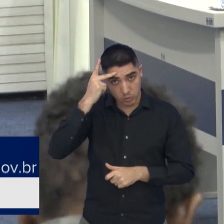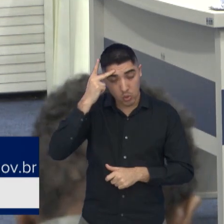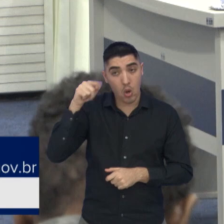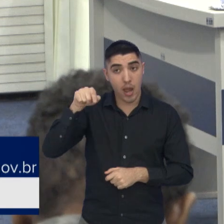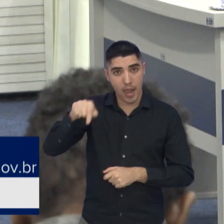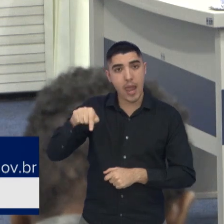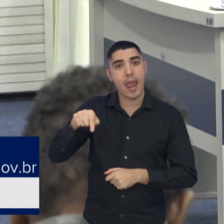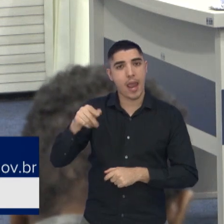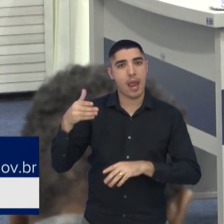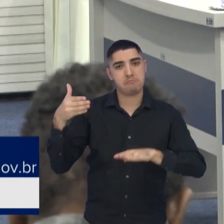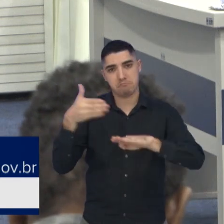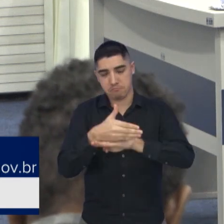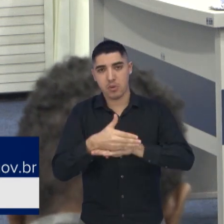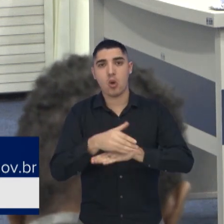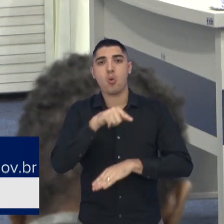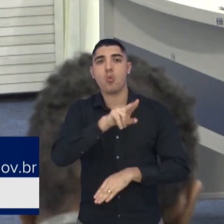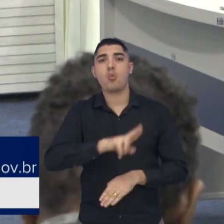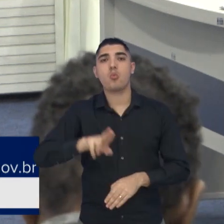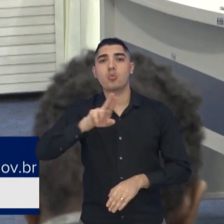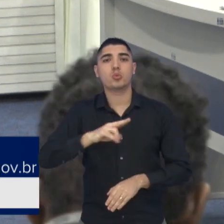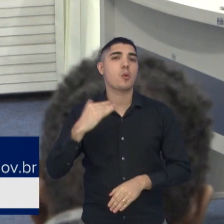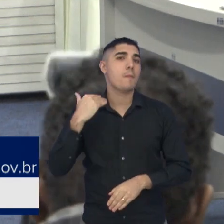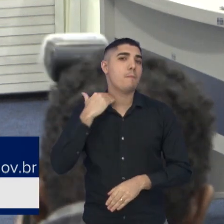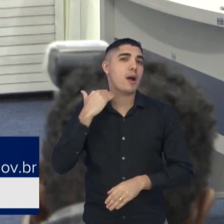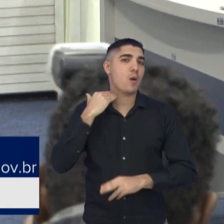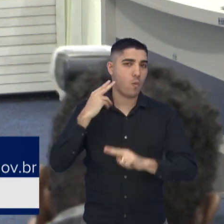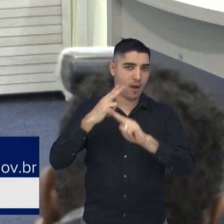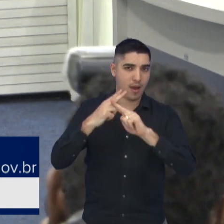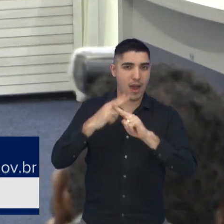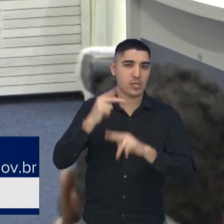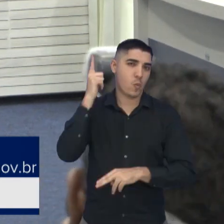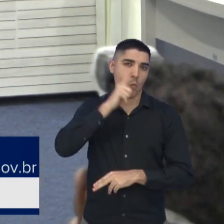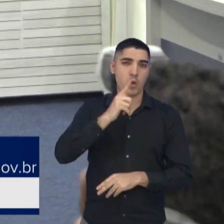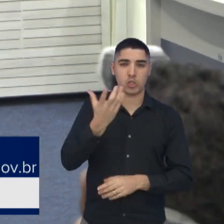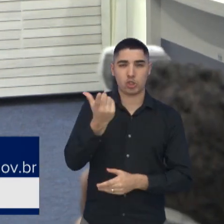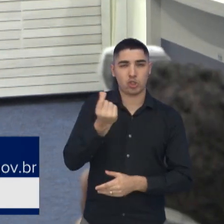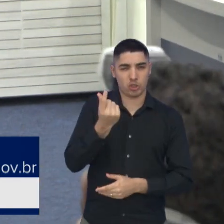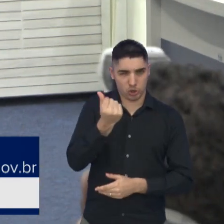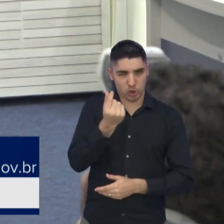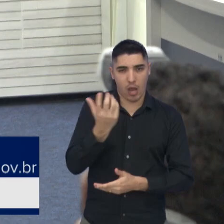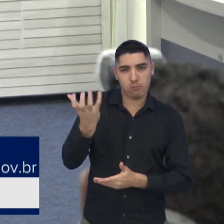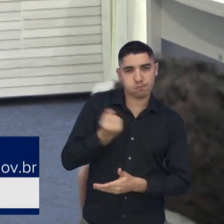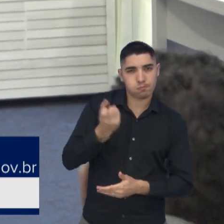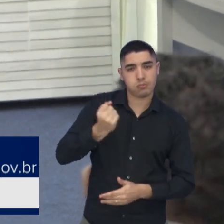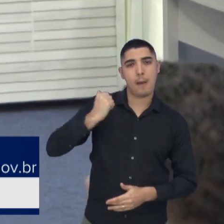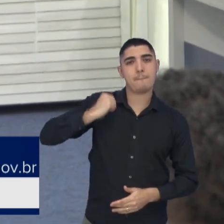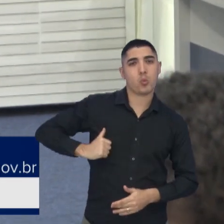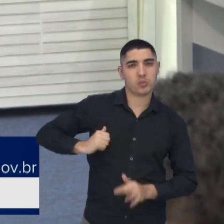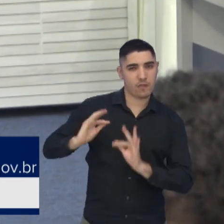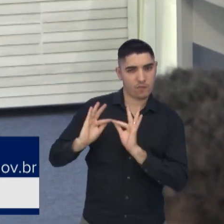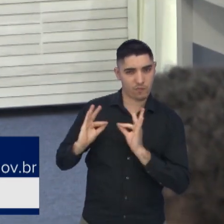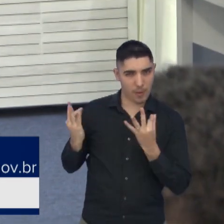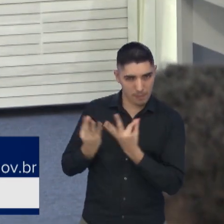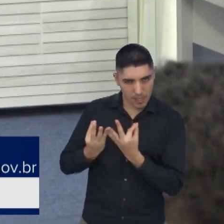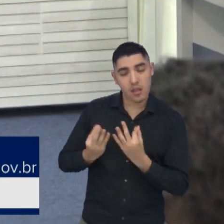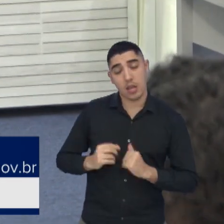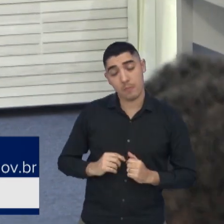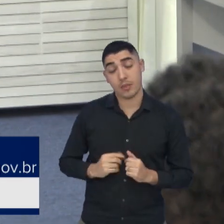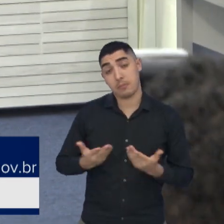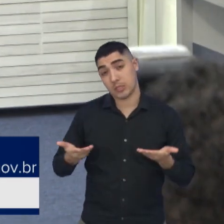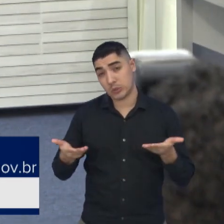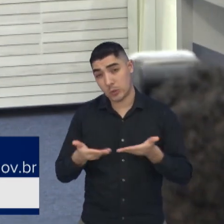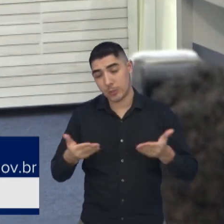Caixa Econômica do Bolsa Família e que hoje, infelizmente,